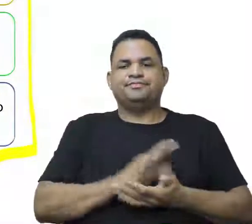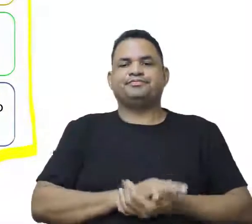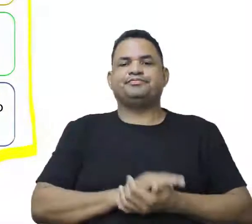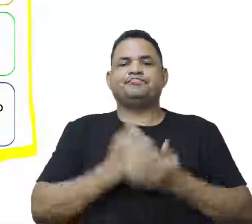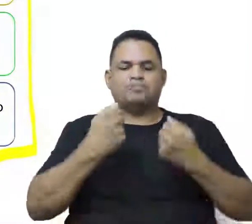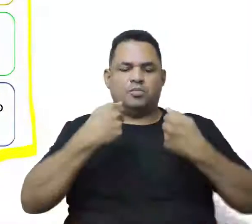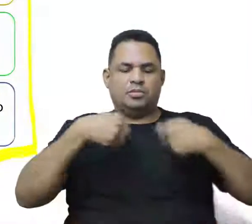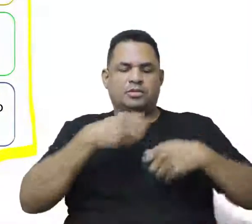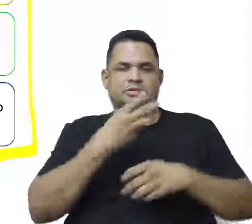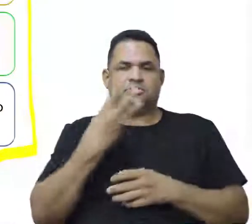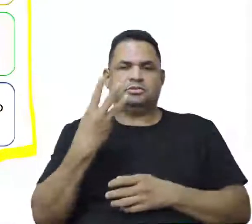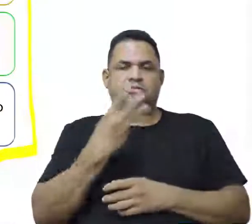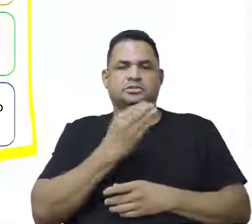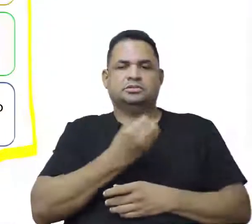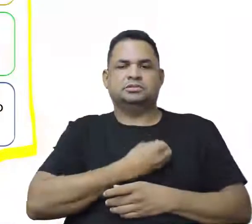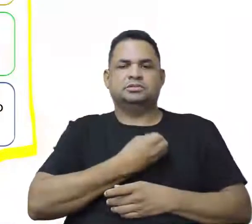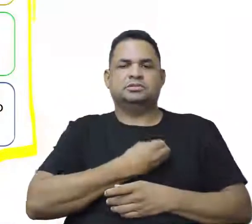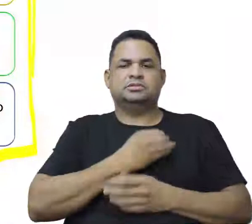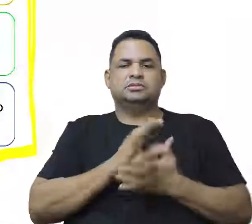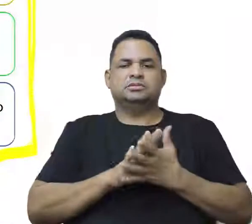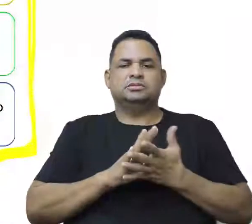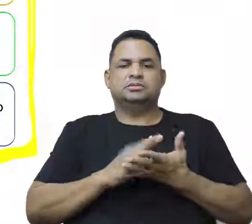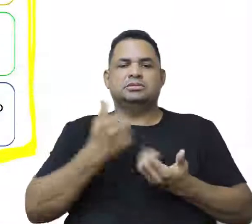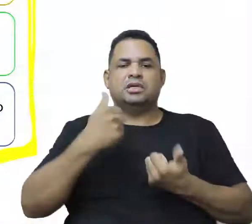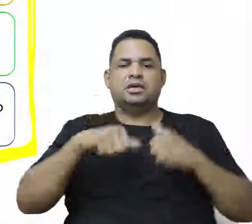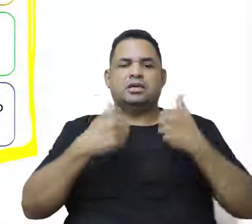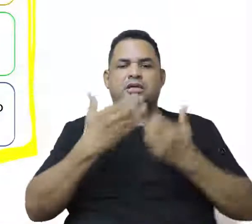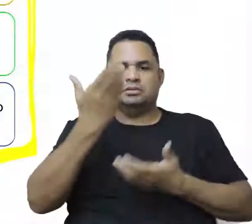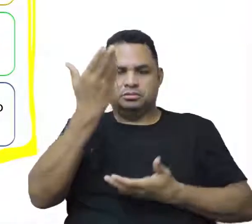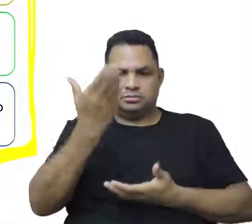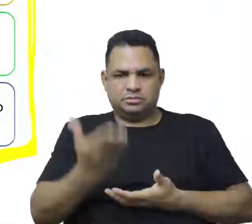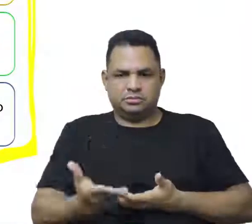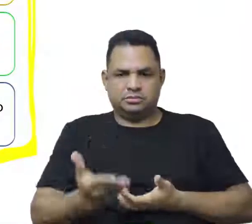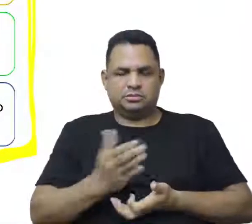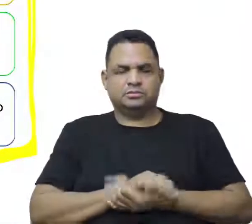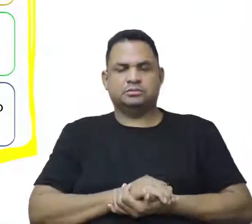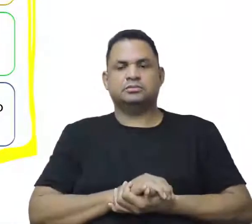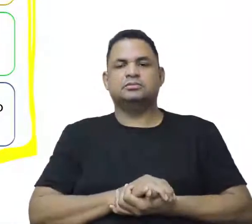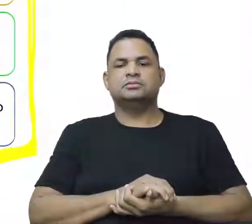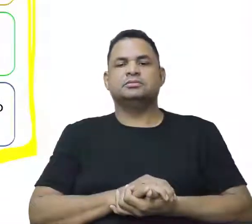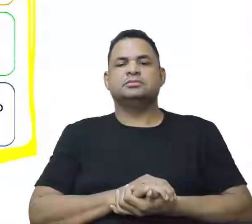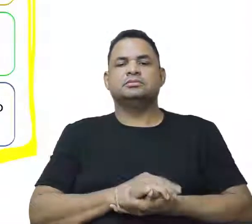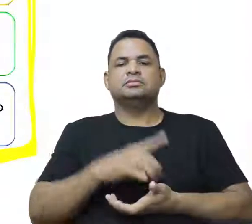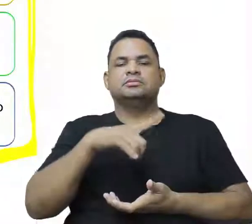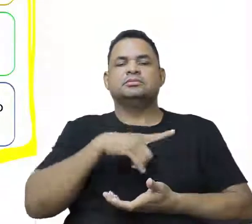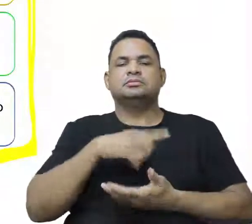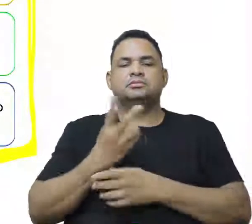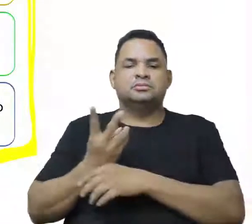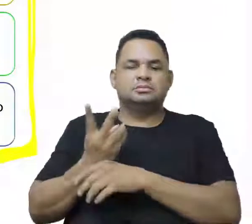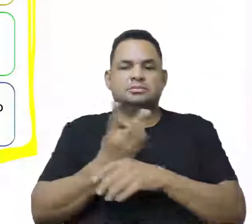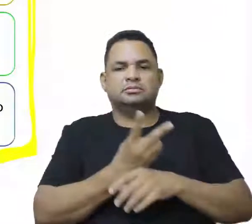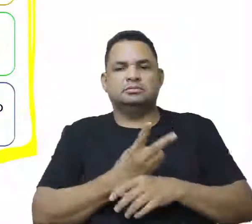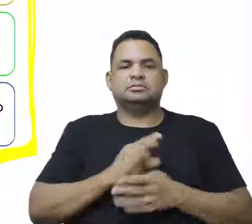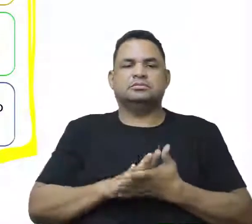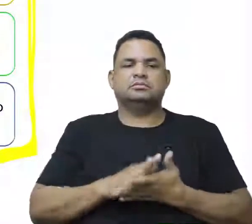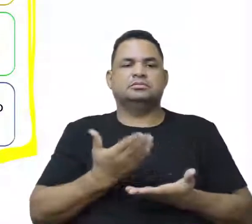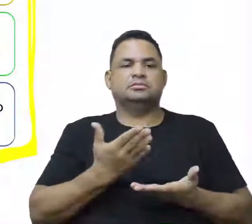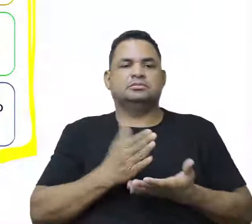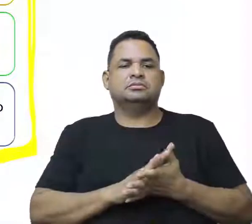3, quando ela vem no Enem, ela vem avaliar todo esse universo aqui. E aí ela também busca compreender